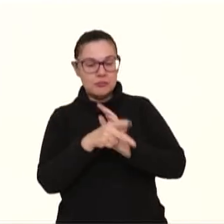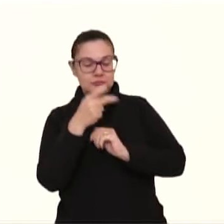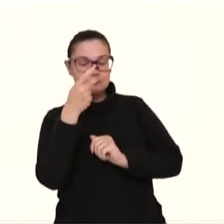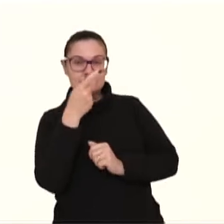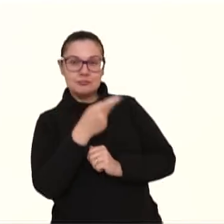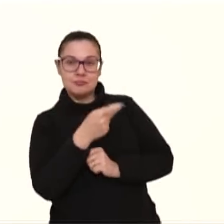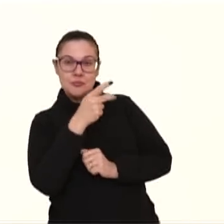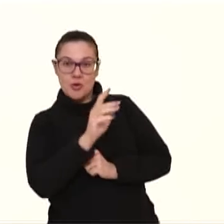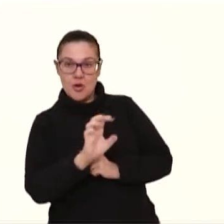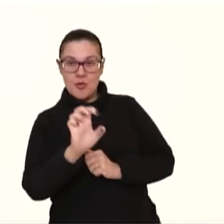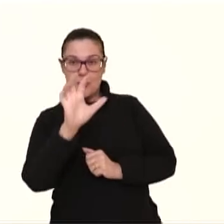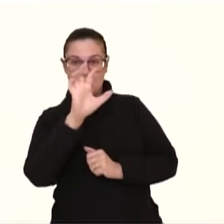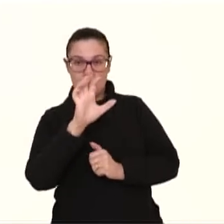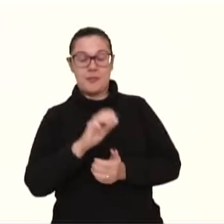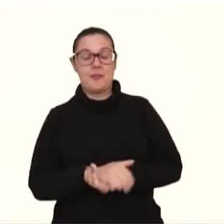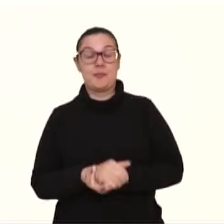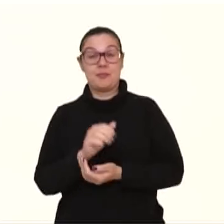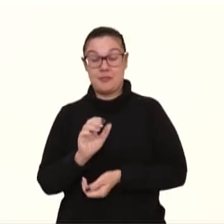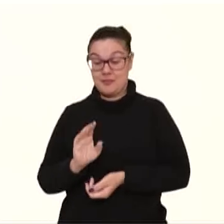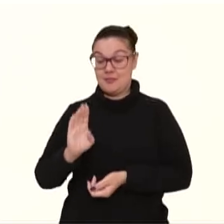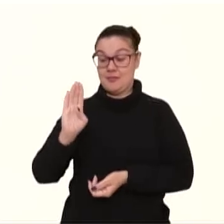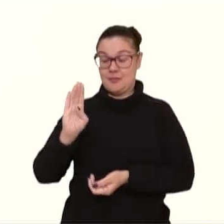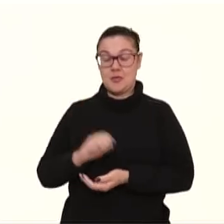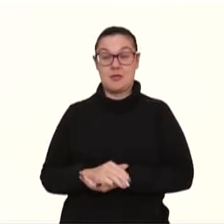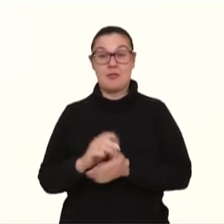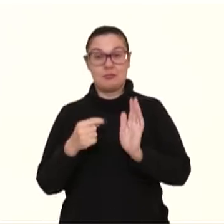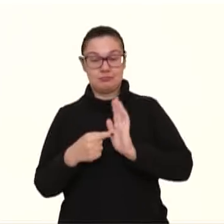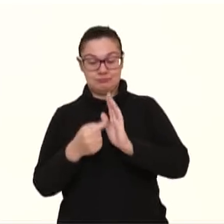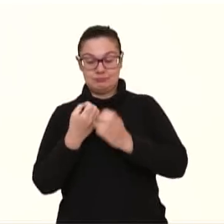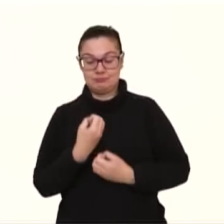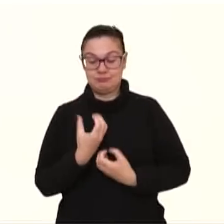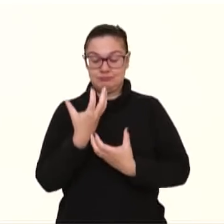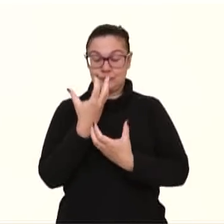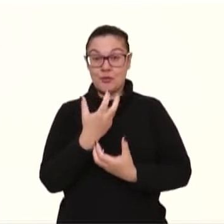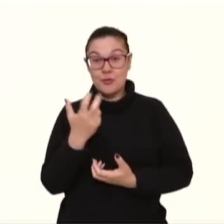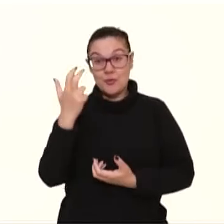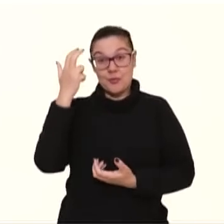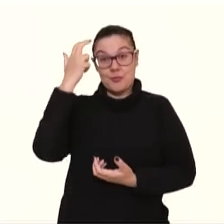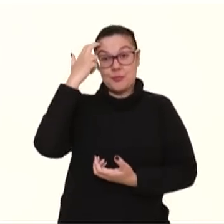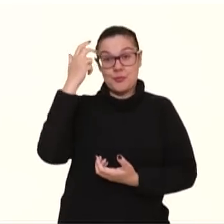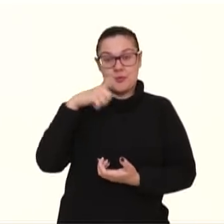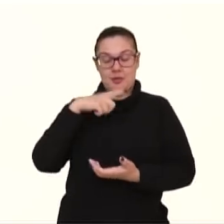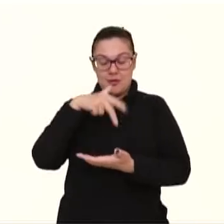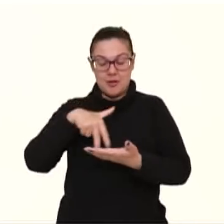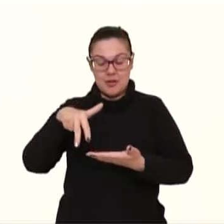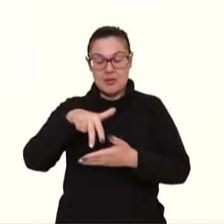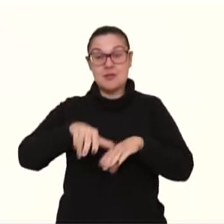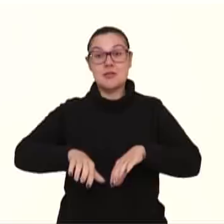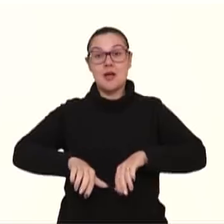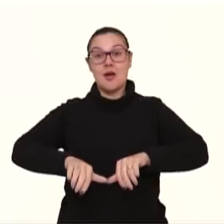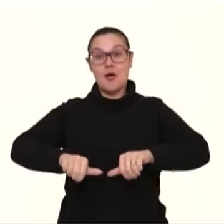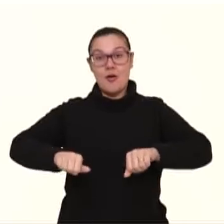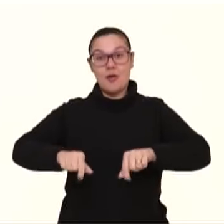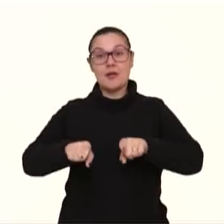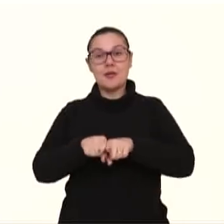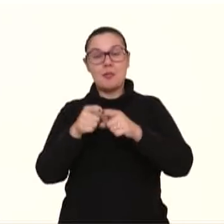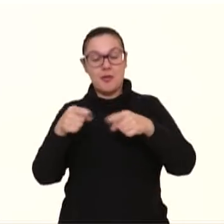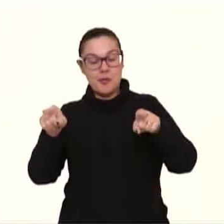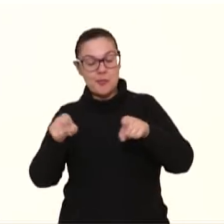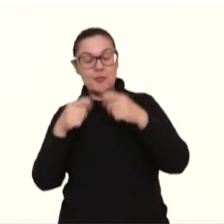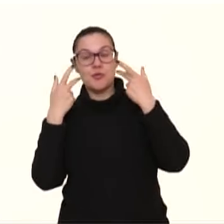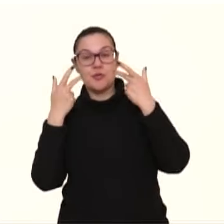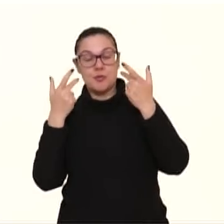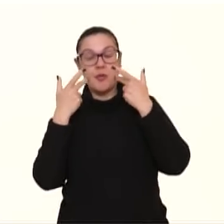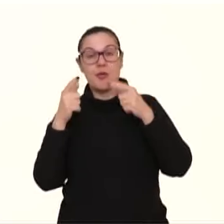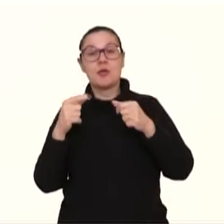somente da Europa. B. É uma manifestação cultural que contém a dança de roda e cantigas populares.